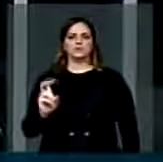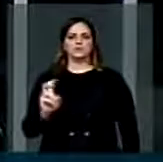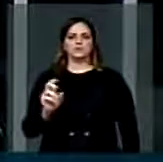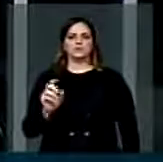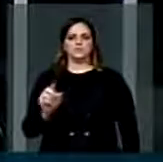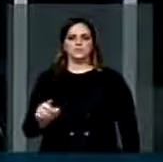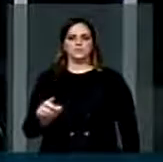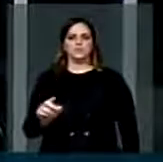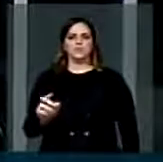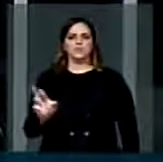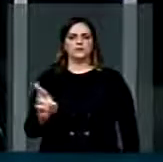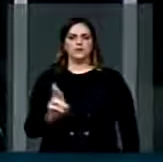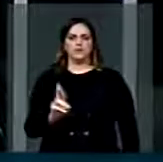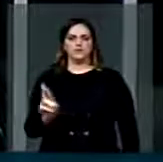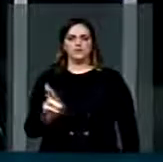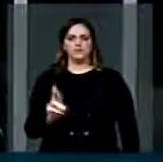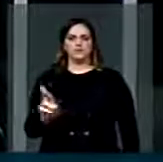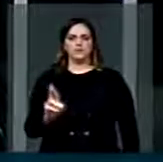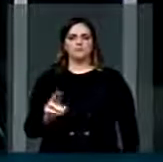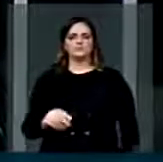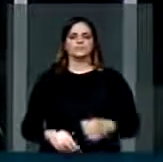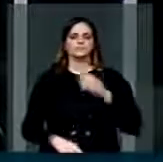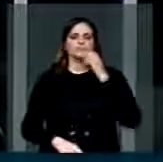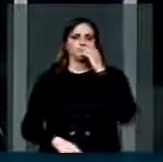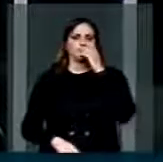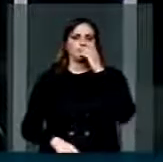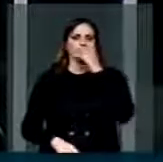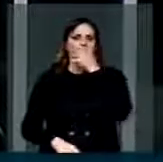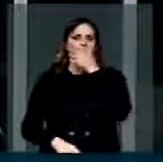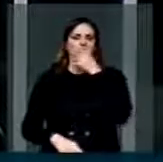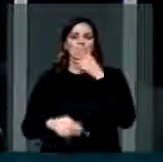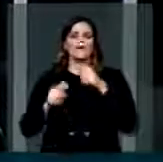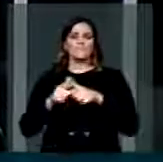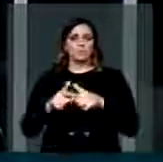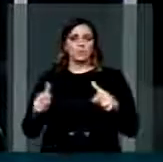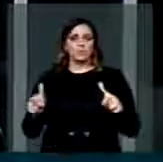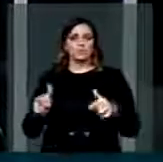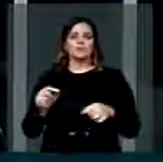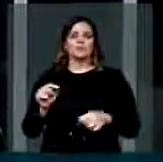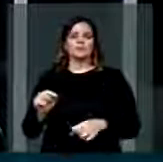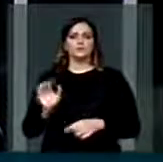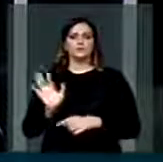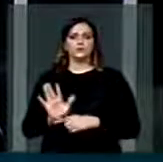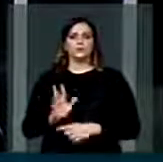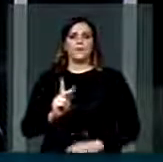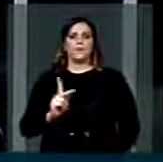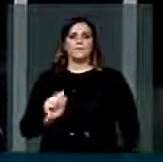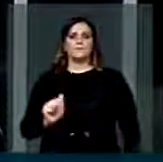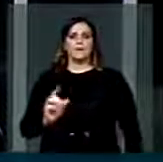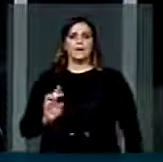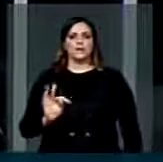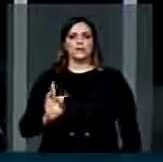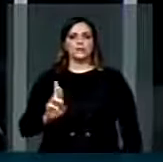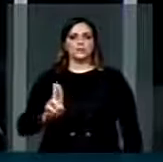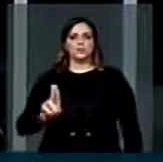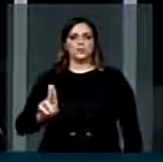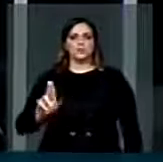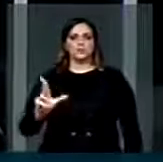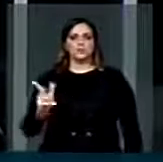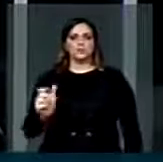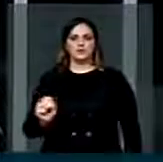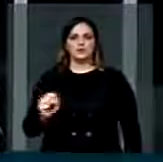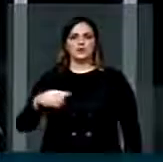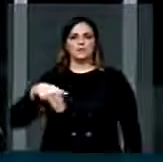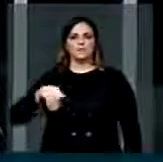5.885.000 reais, onde a grande maioria foram para patrulhas mecanizadas.